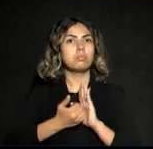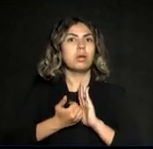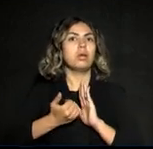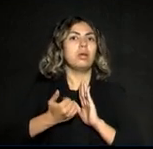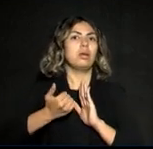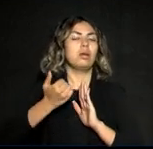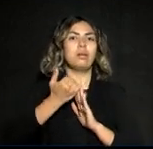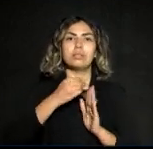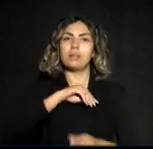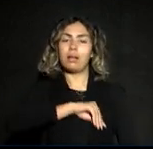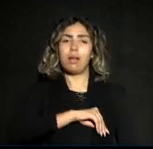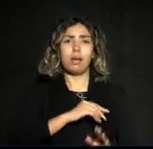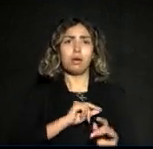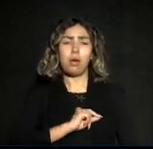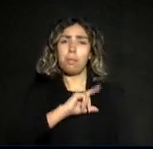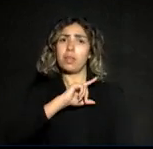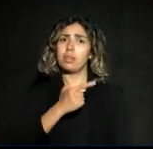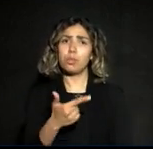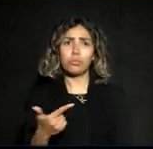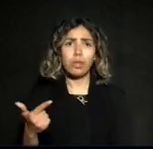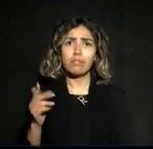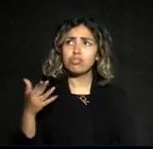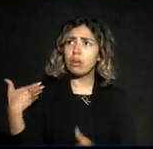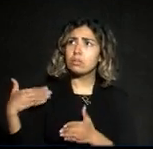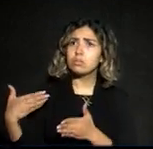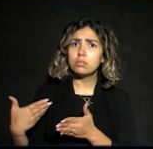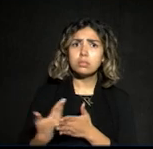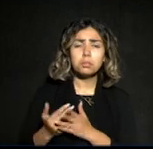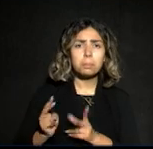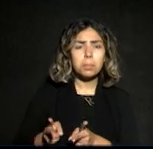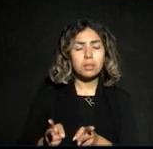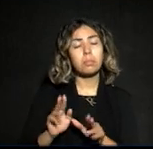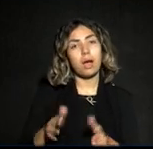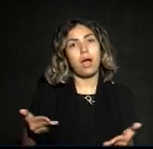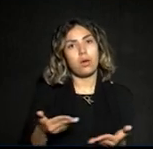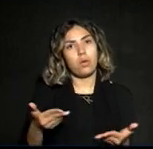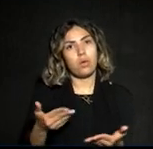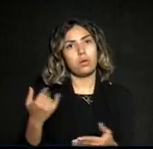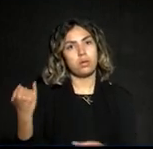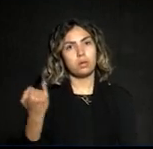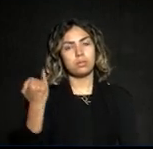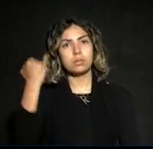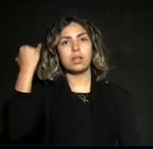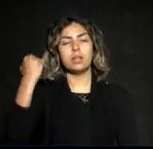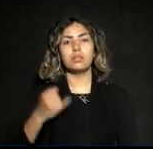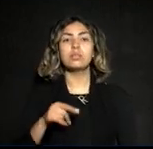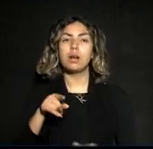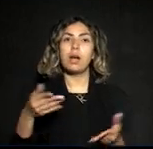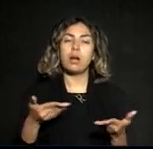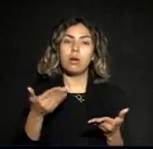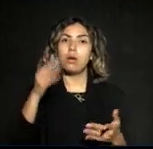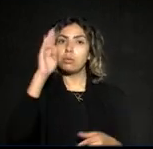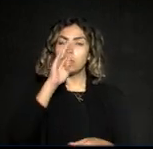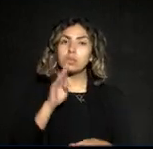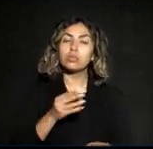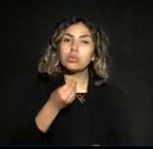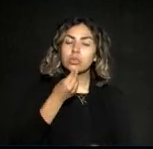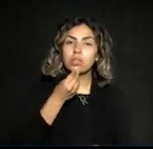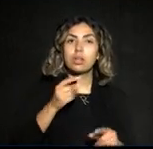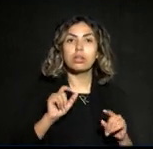e isso eu entendo que foi necessário nesse momento de guerra para o Brasil tivesse nesse momento agora